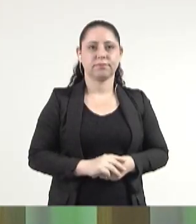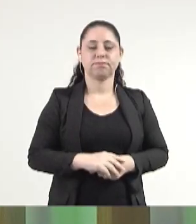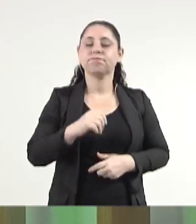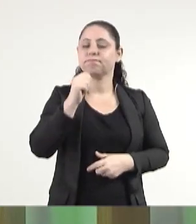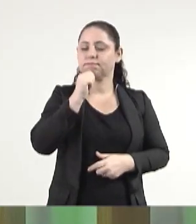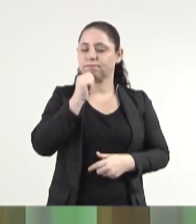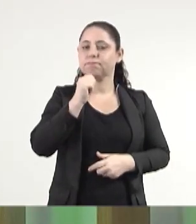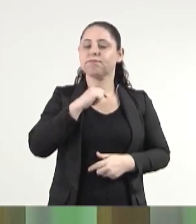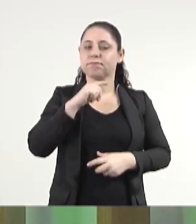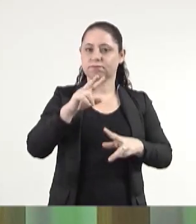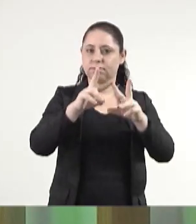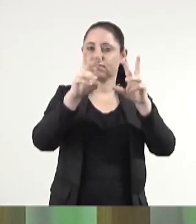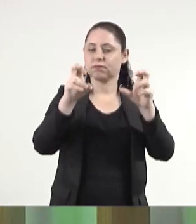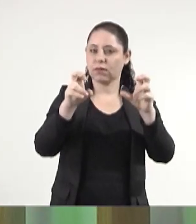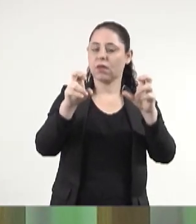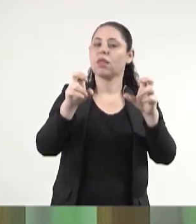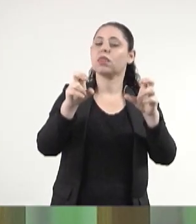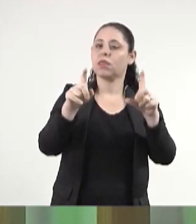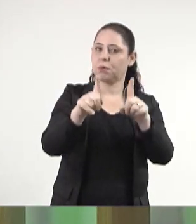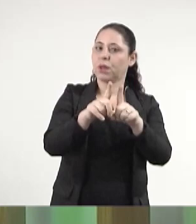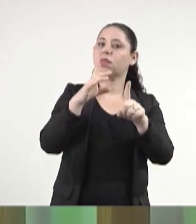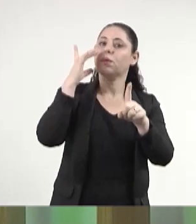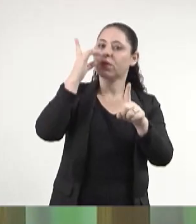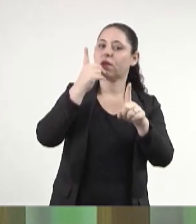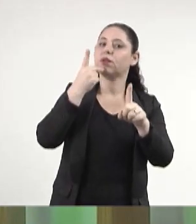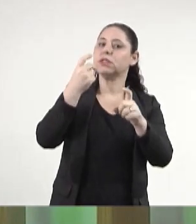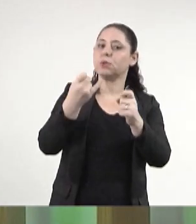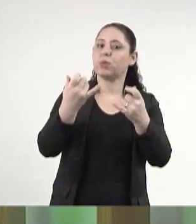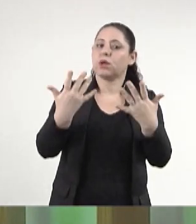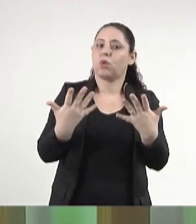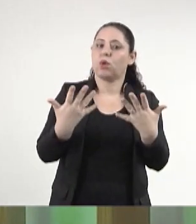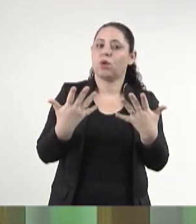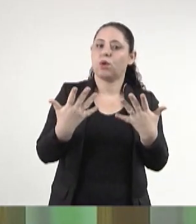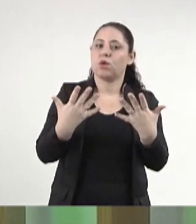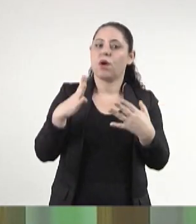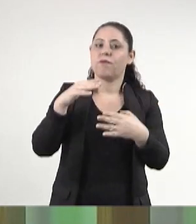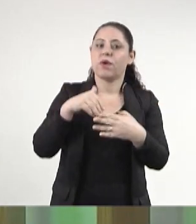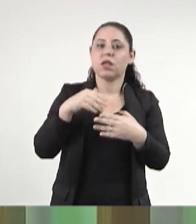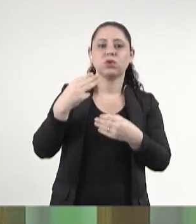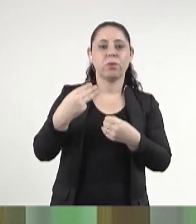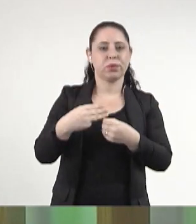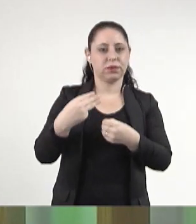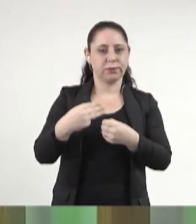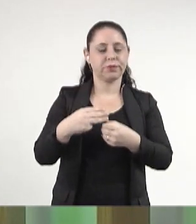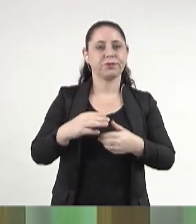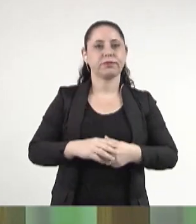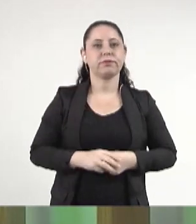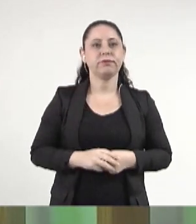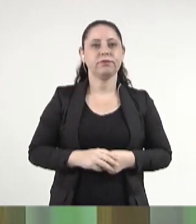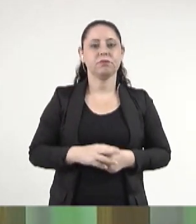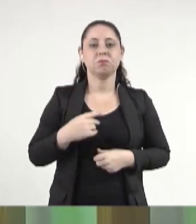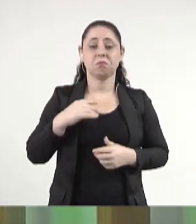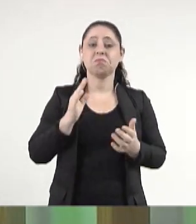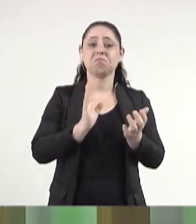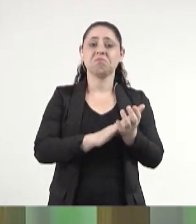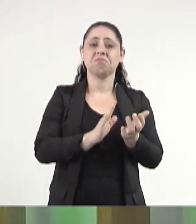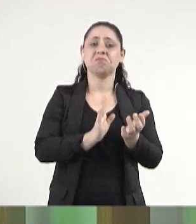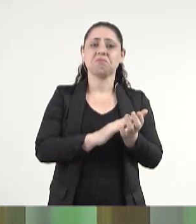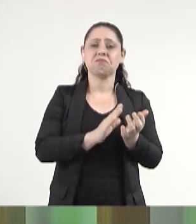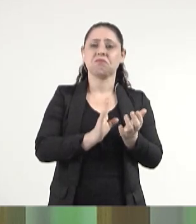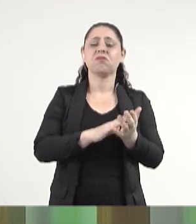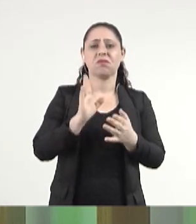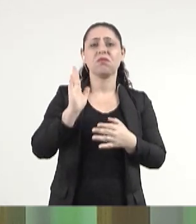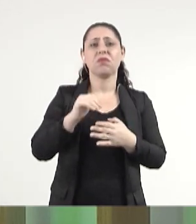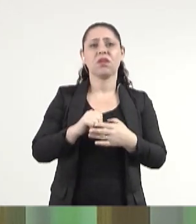Além desse assunto, o deputado Zeca, do PT, também falou sobre eleições municipais. Elogiou o